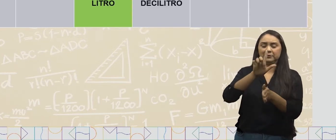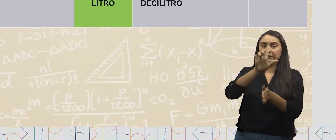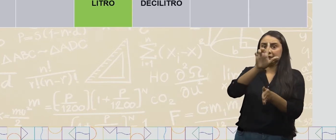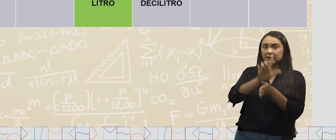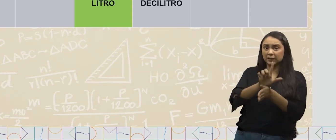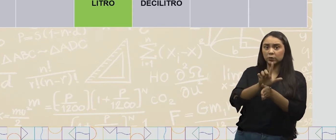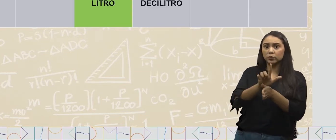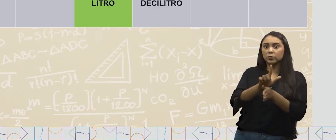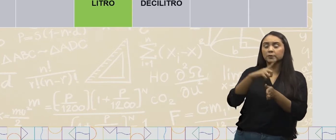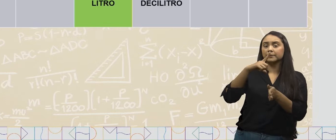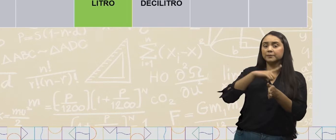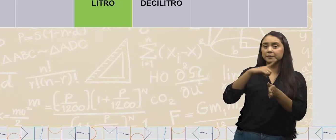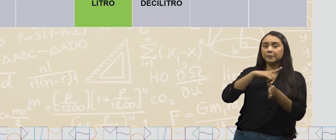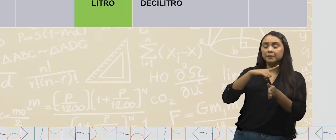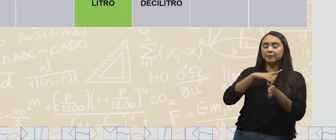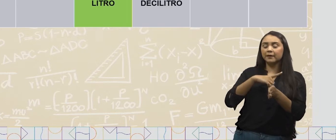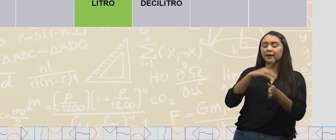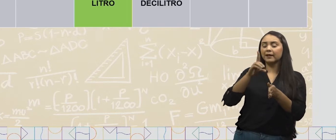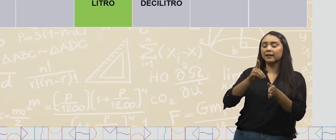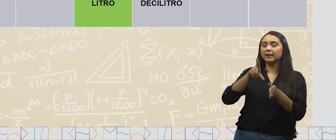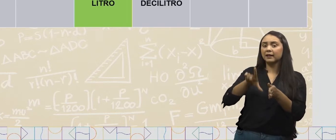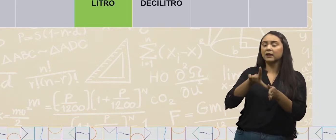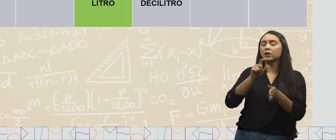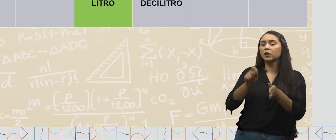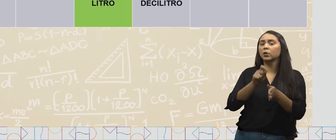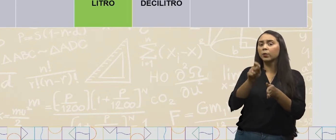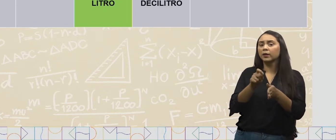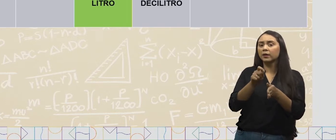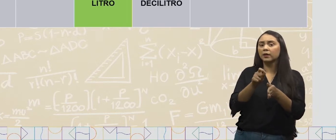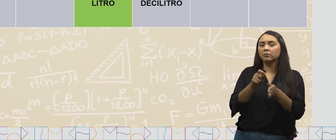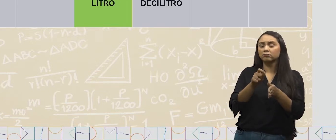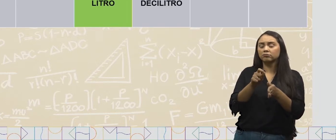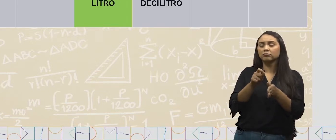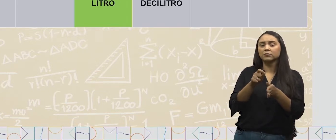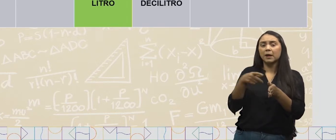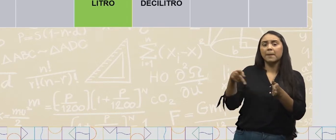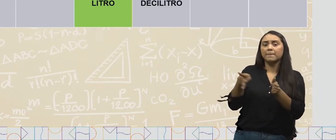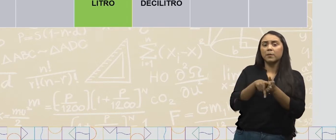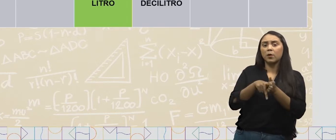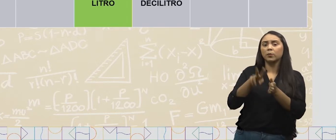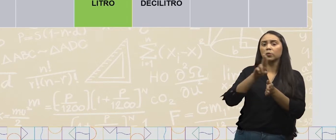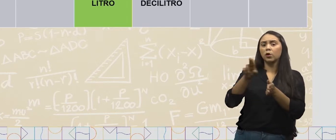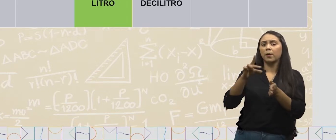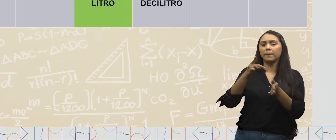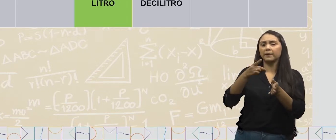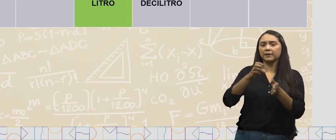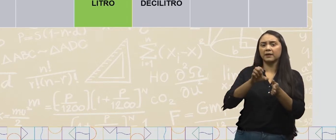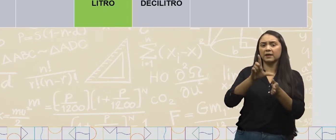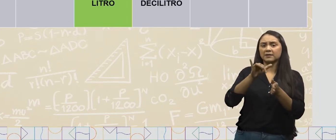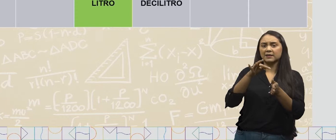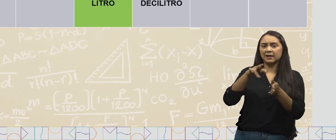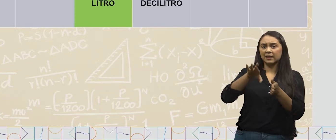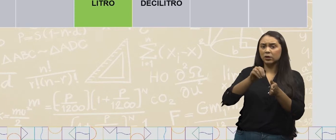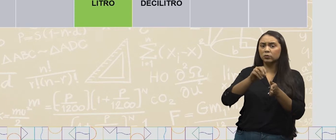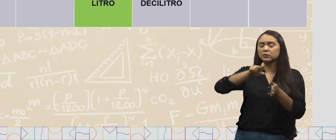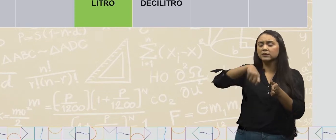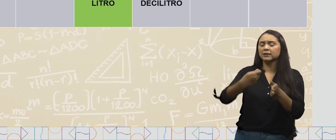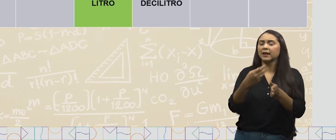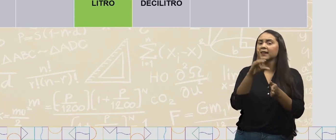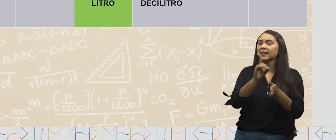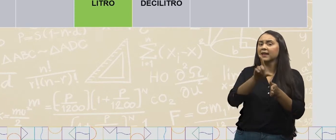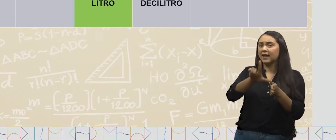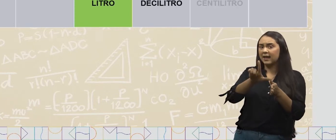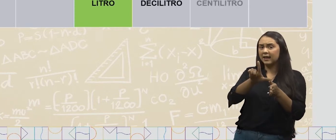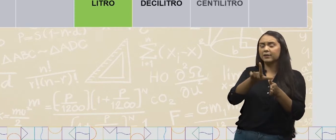decilitro. É o litro em 10 partes e tem como símbolo as letras D, L. Temos